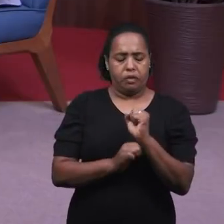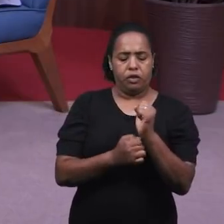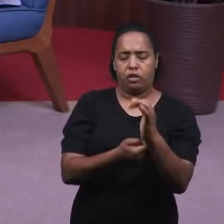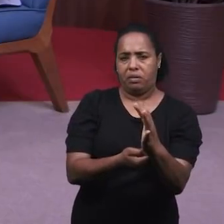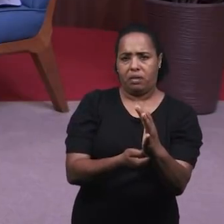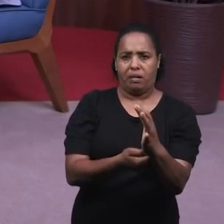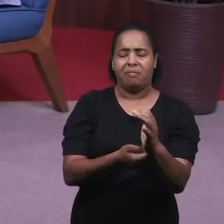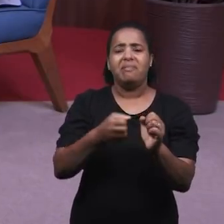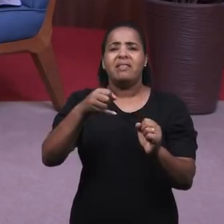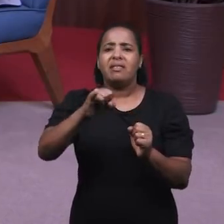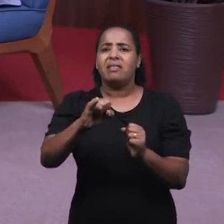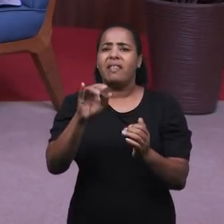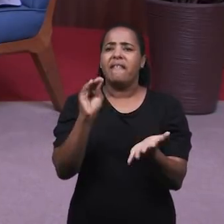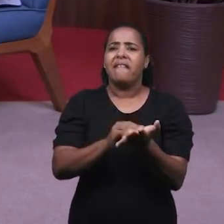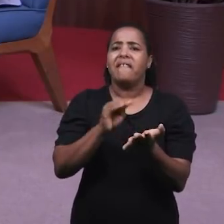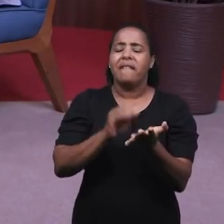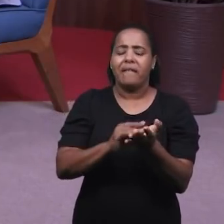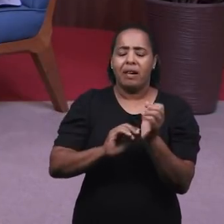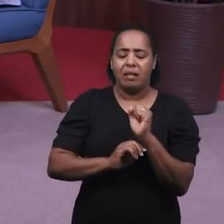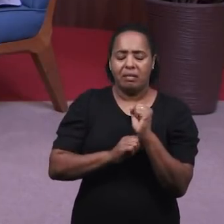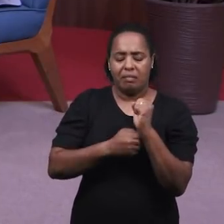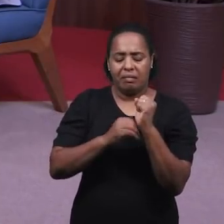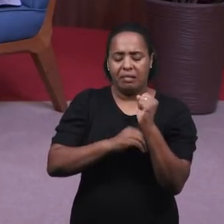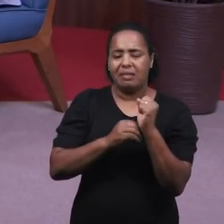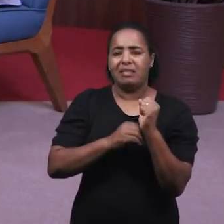não há o evangelho genuíno.